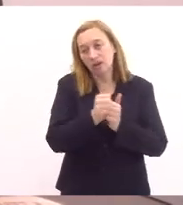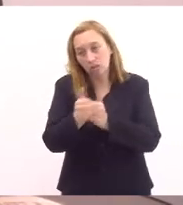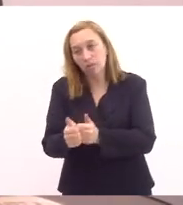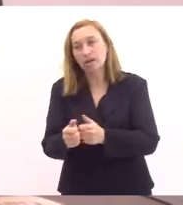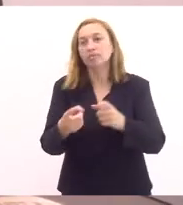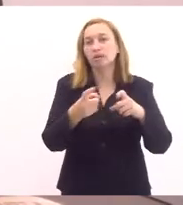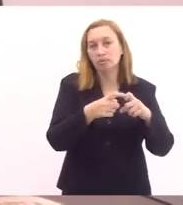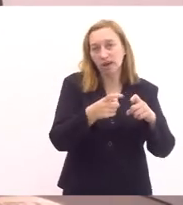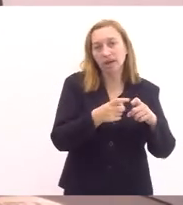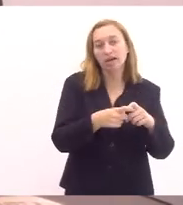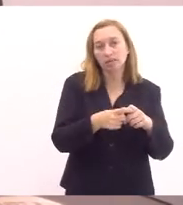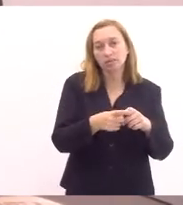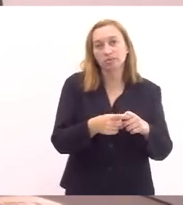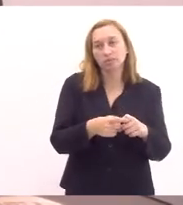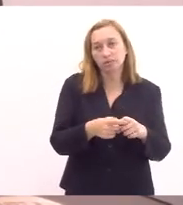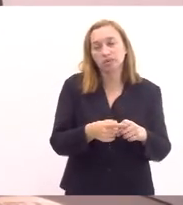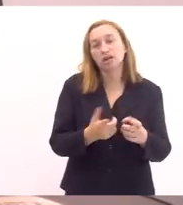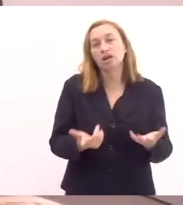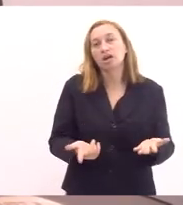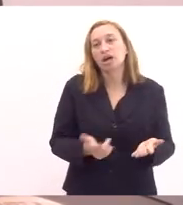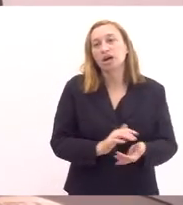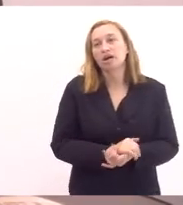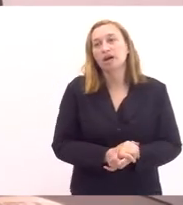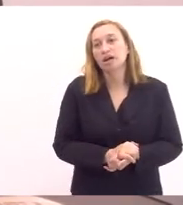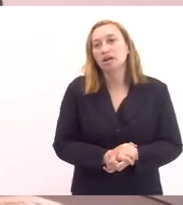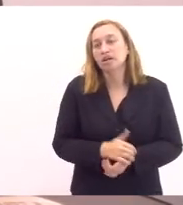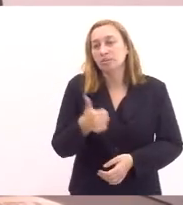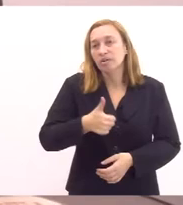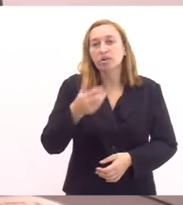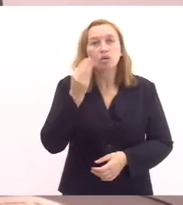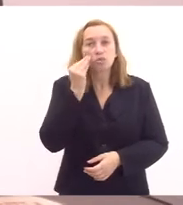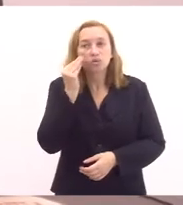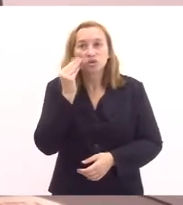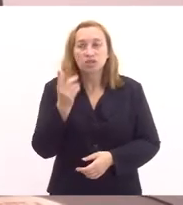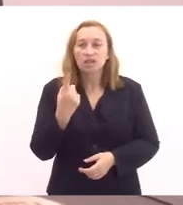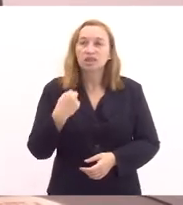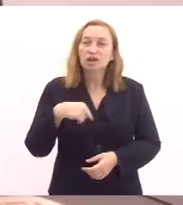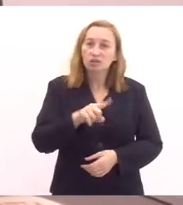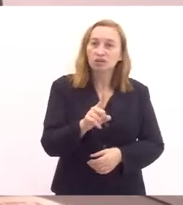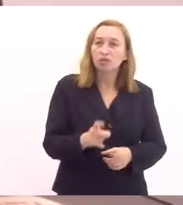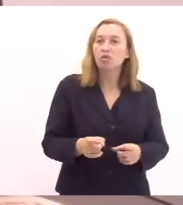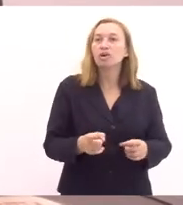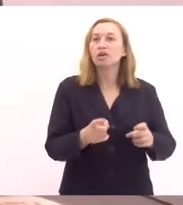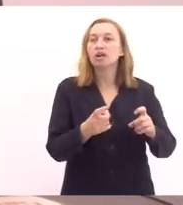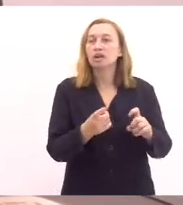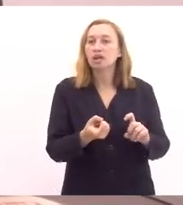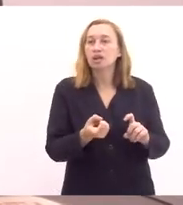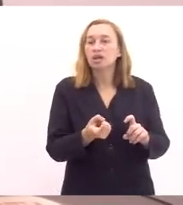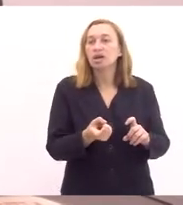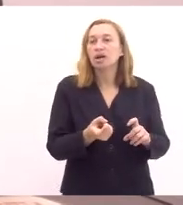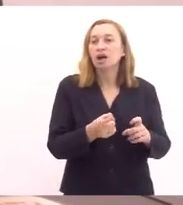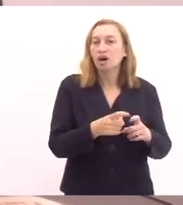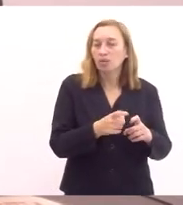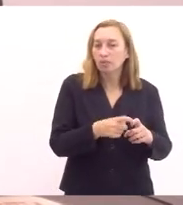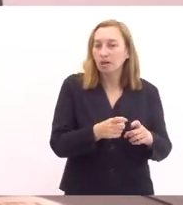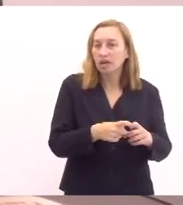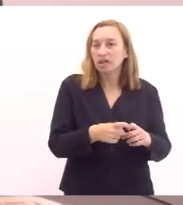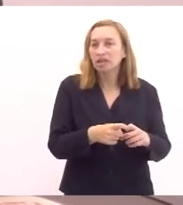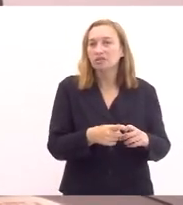essas consultas tivessem sido feitas se na primeira oportunidade em que ela compareceu à unidade de atenção primária